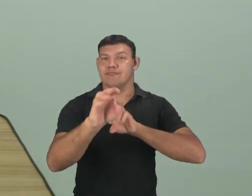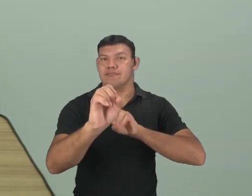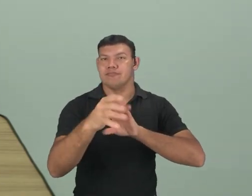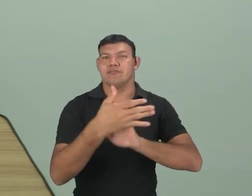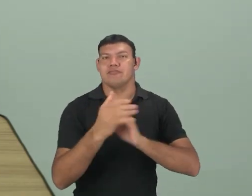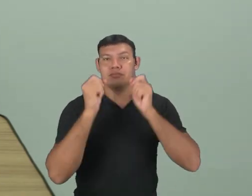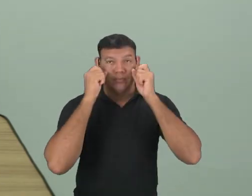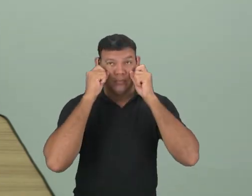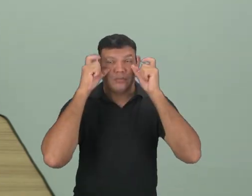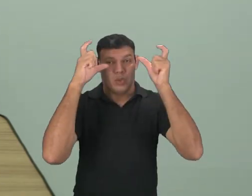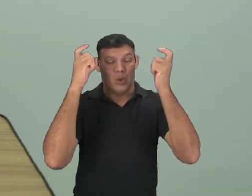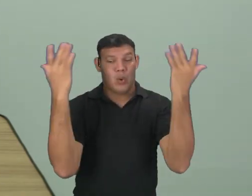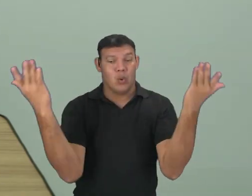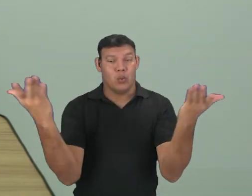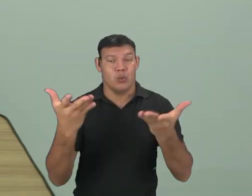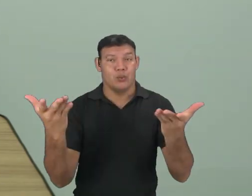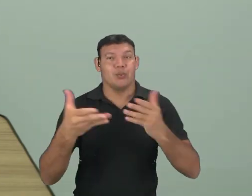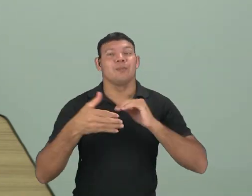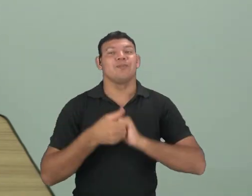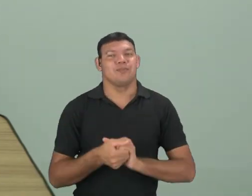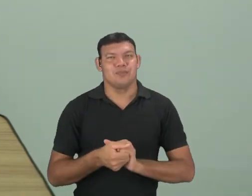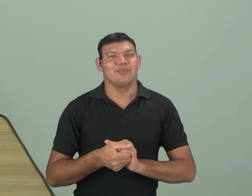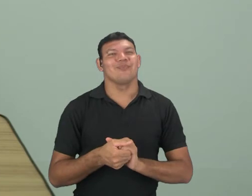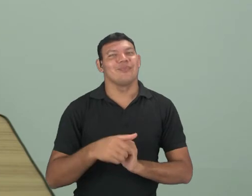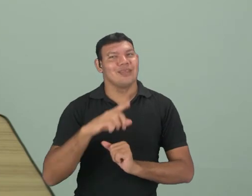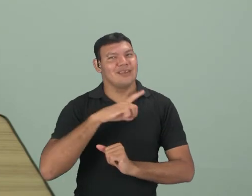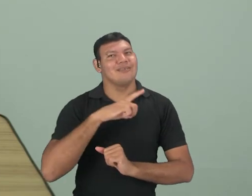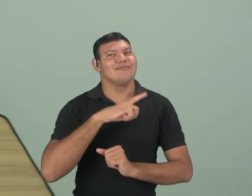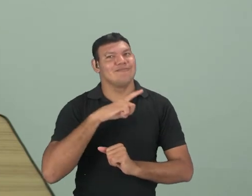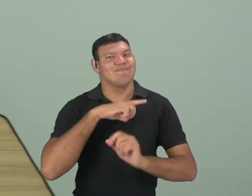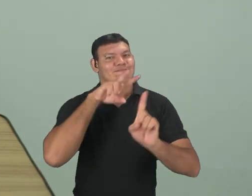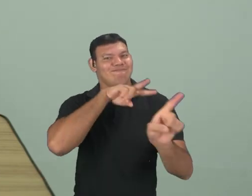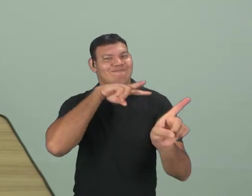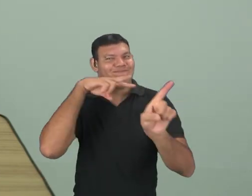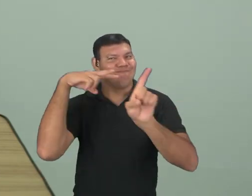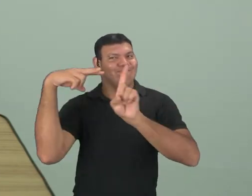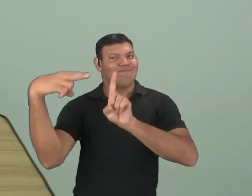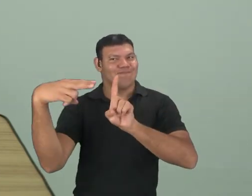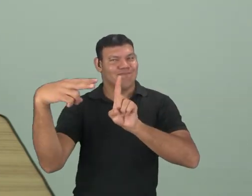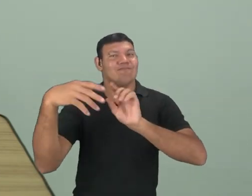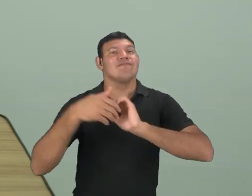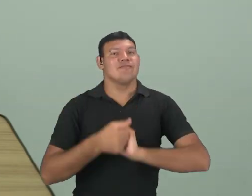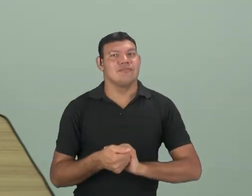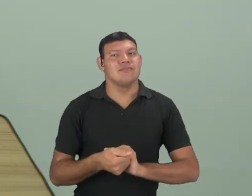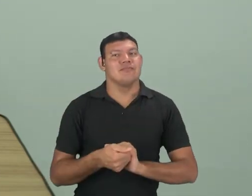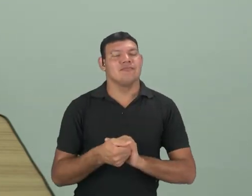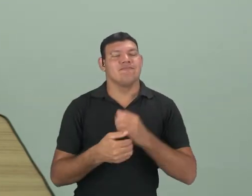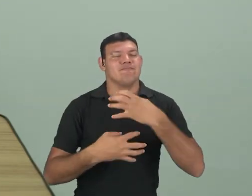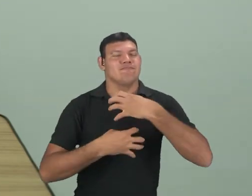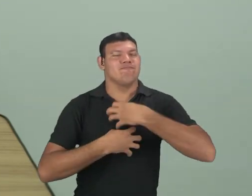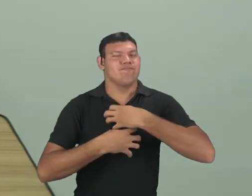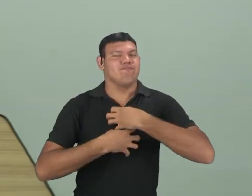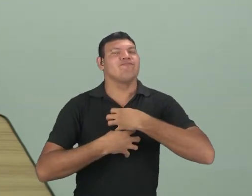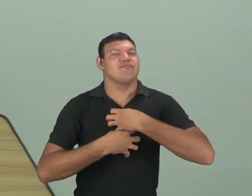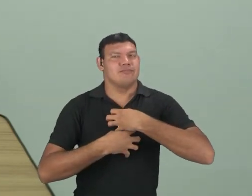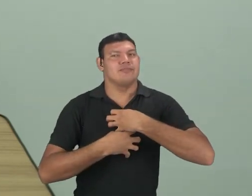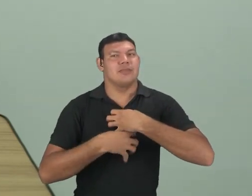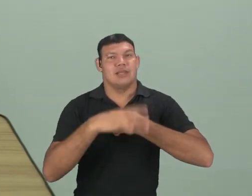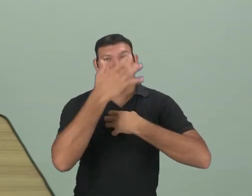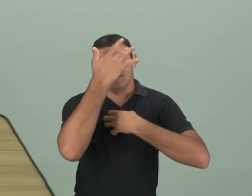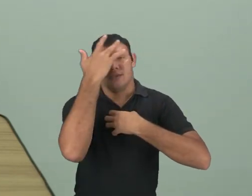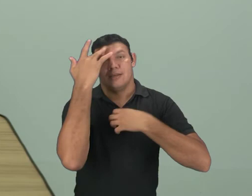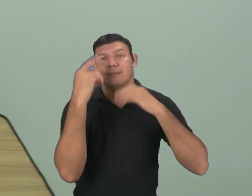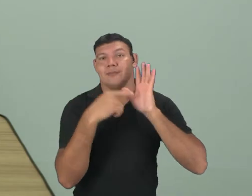de chamar atenção, e hoje a gente já vê que também tem um ponto de trazer a intenção para as pessoas,